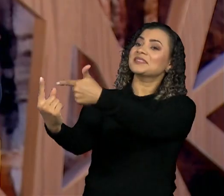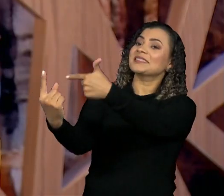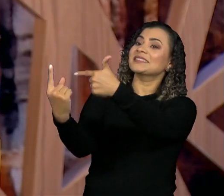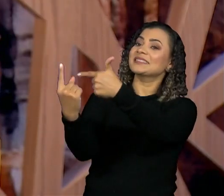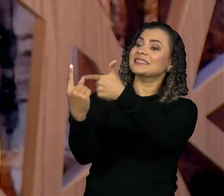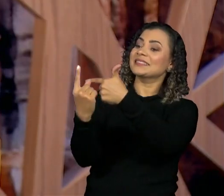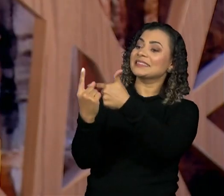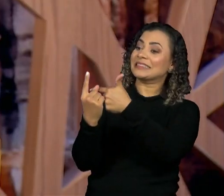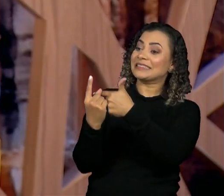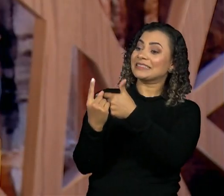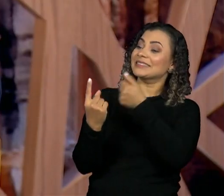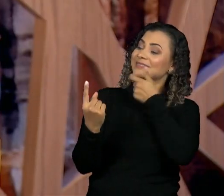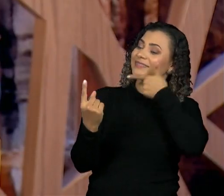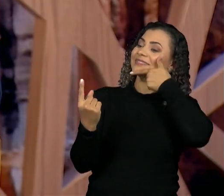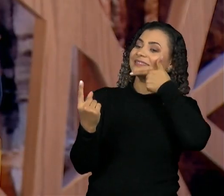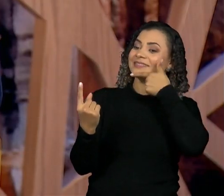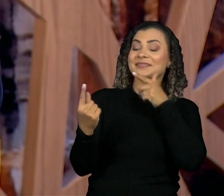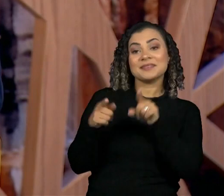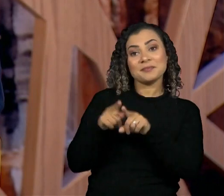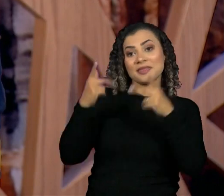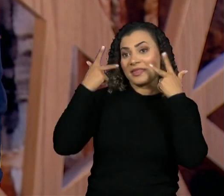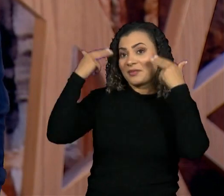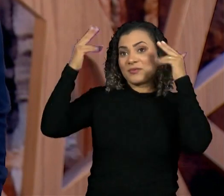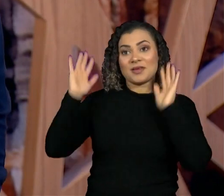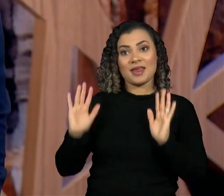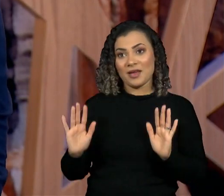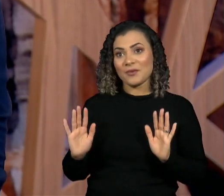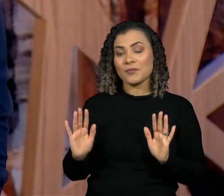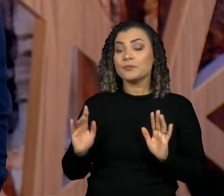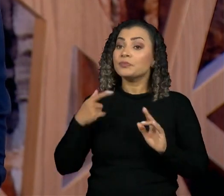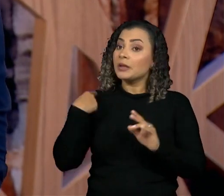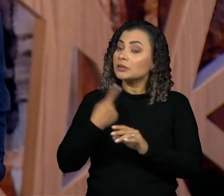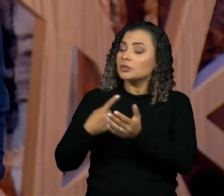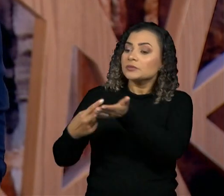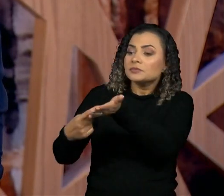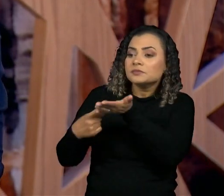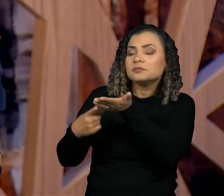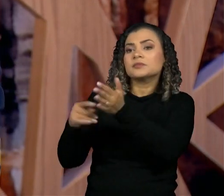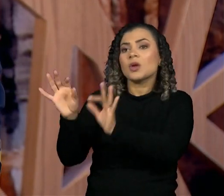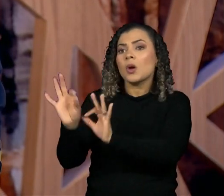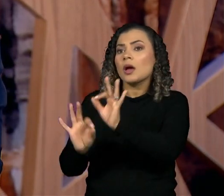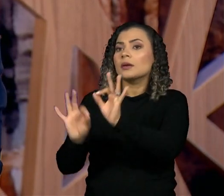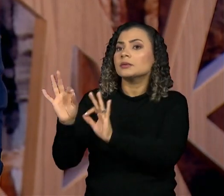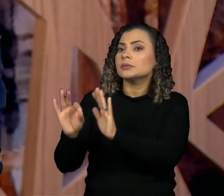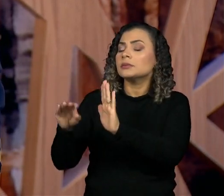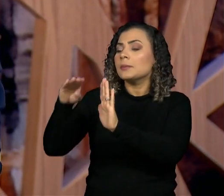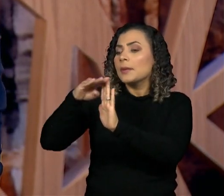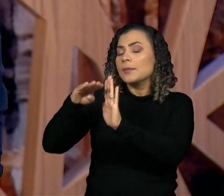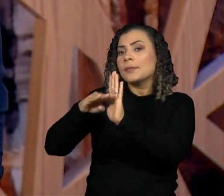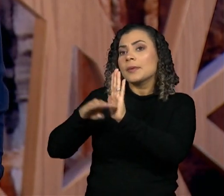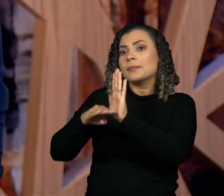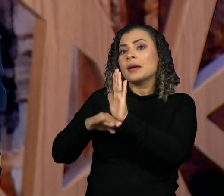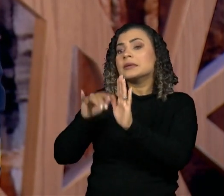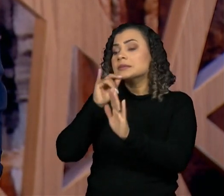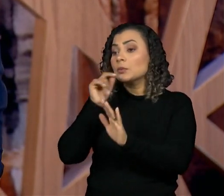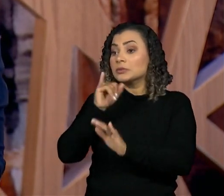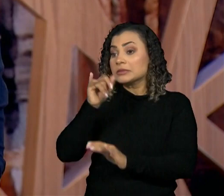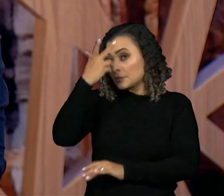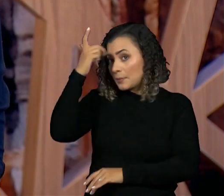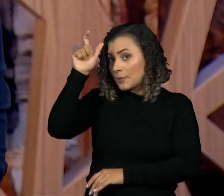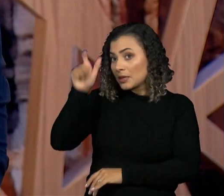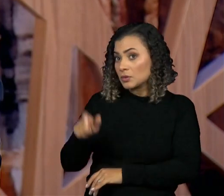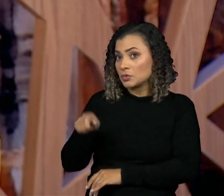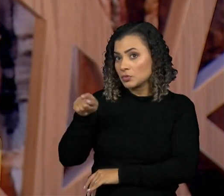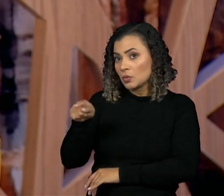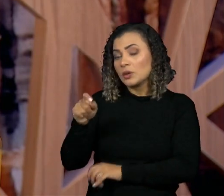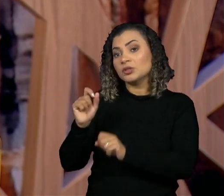Naturalmente, eu sou assim. E a gente vai organizando algumas coisas ao longo do dia, se eventualmente a pessoa, ela